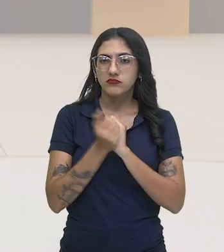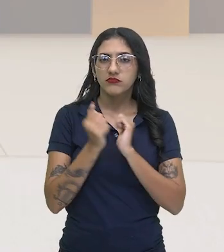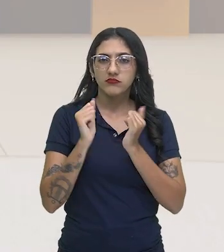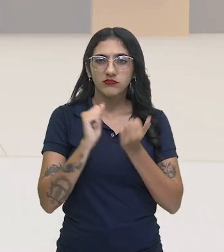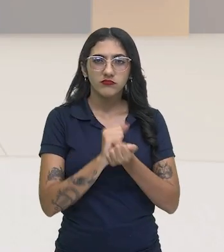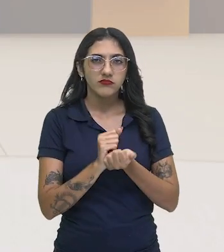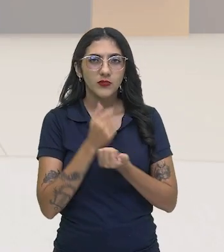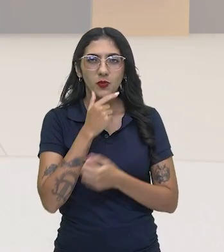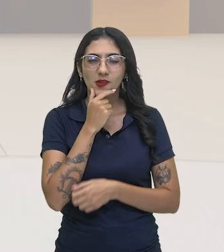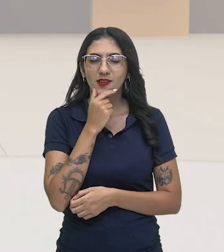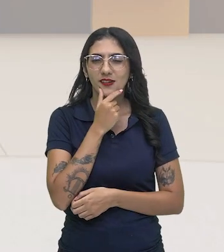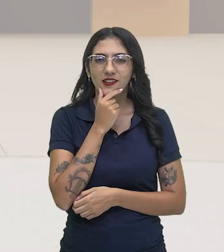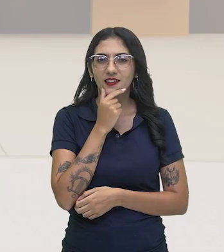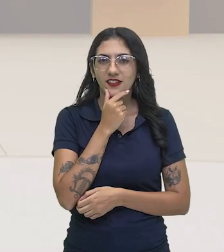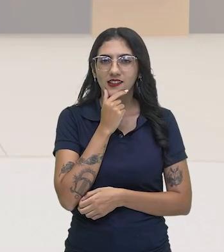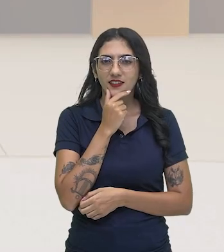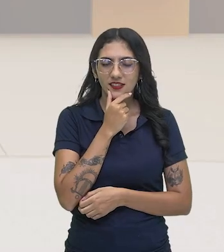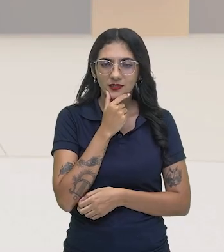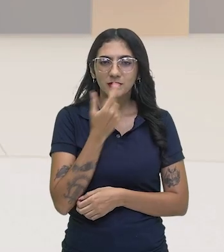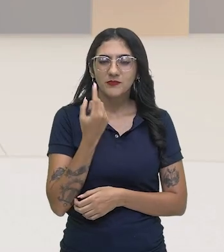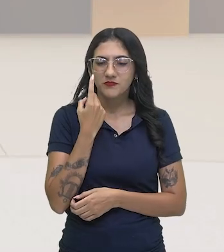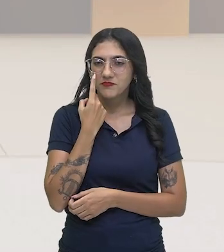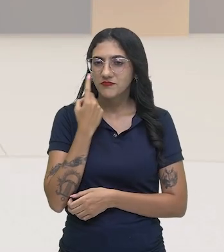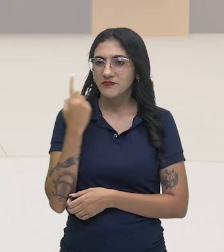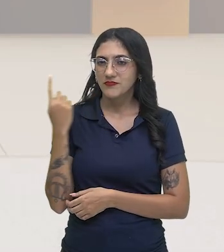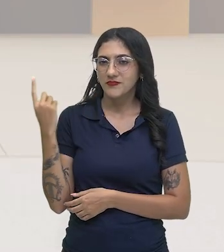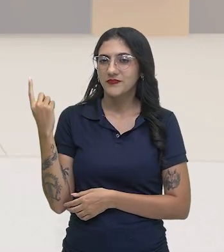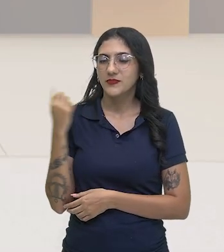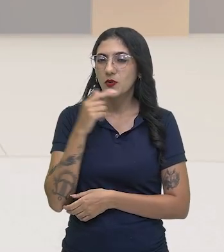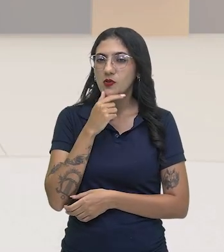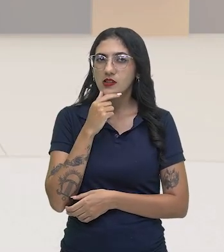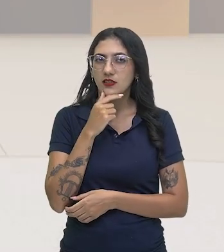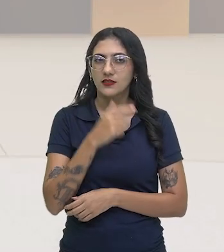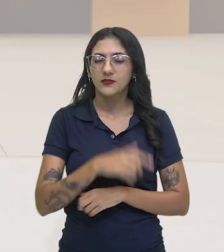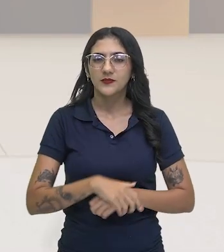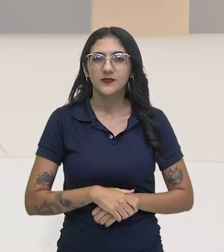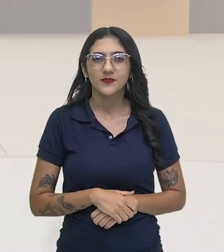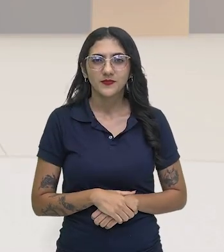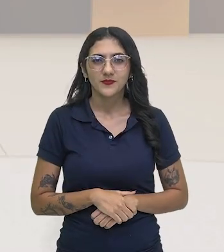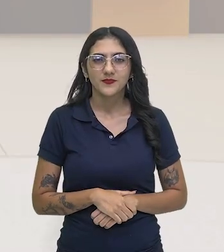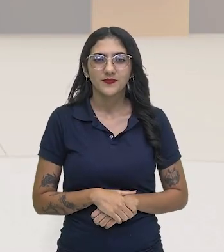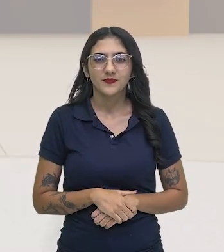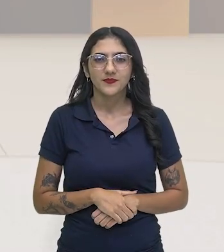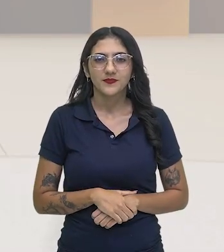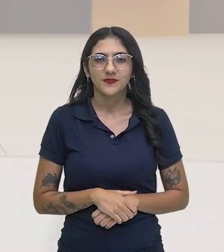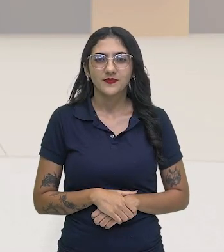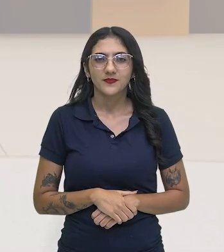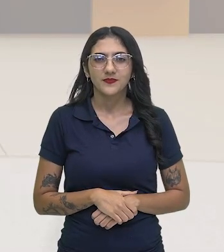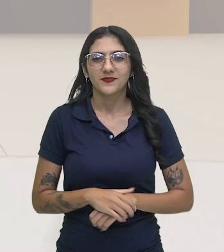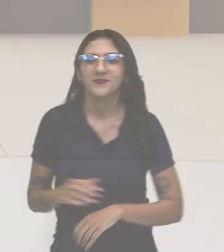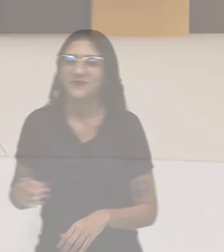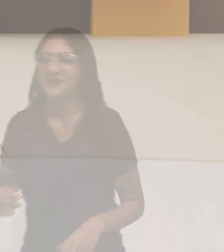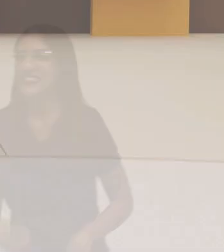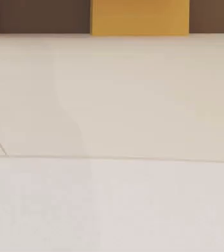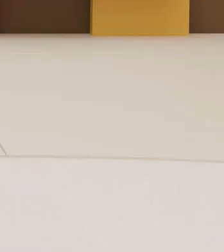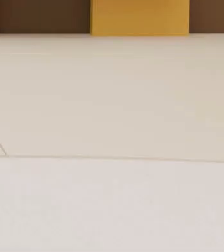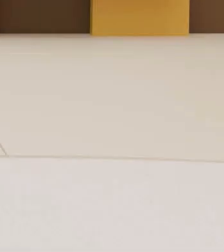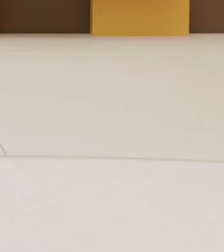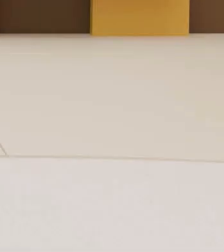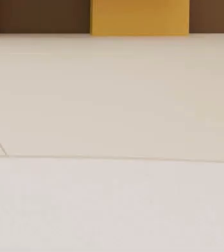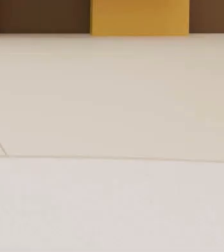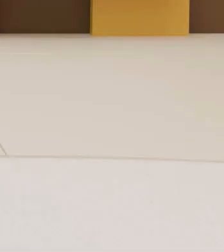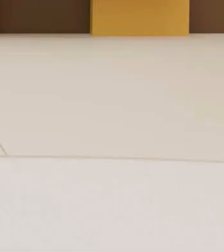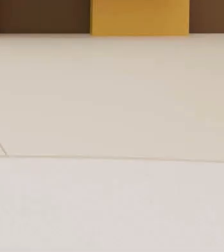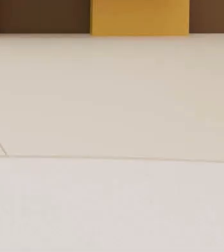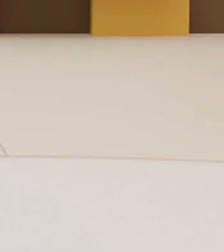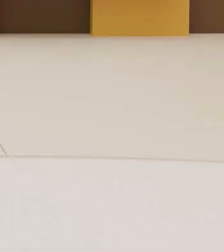Bioactive Producer. Community Bioactive Producer. Perfeito. E além